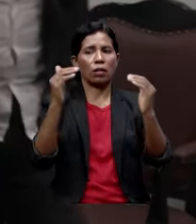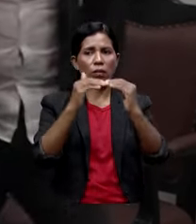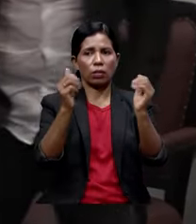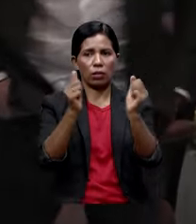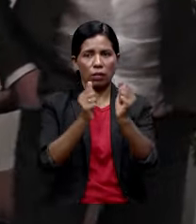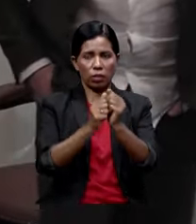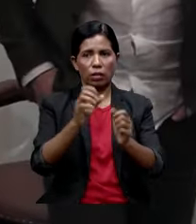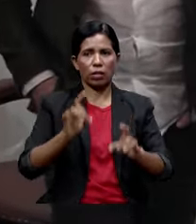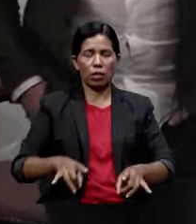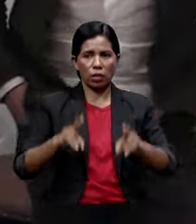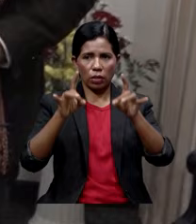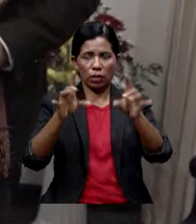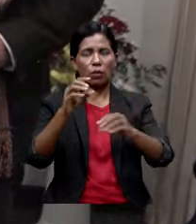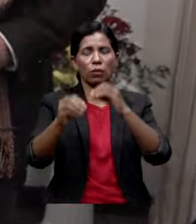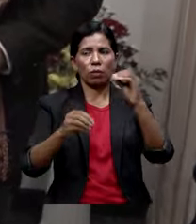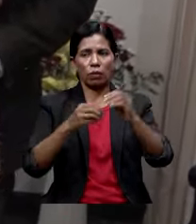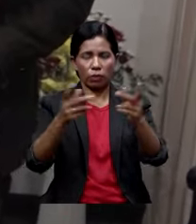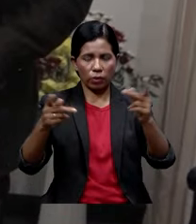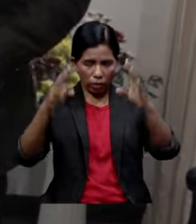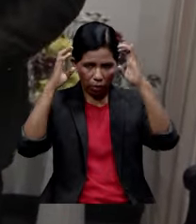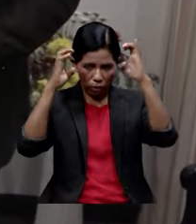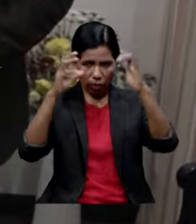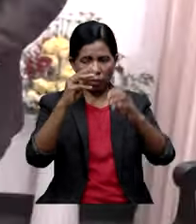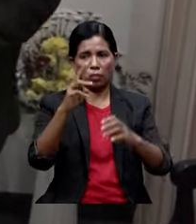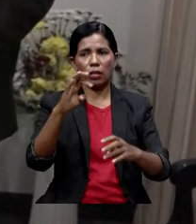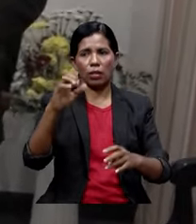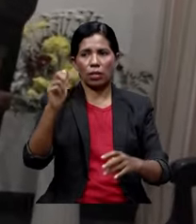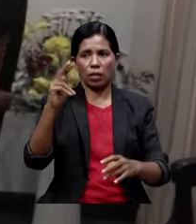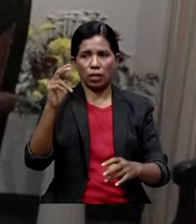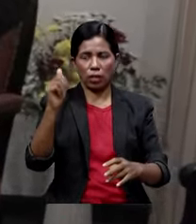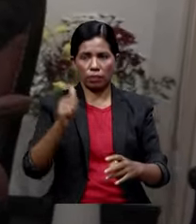arquiteto australiano com o Centro de Educação Marina. Equipa de cobertura, Diamen.